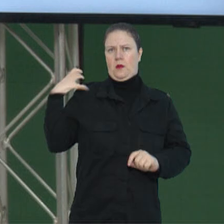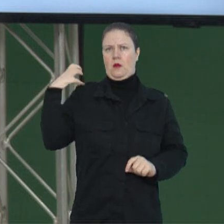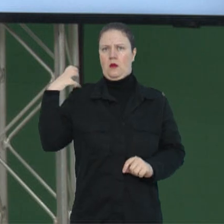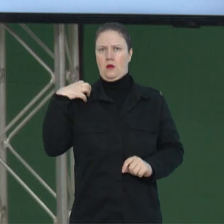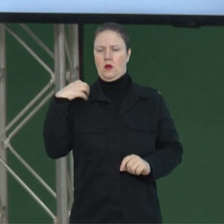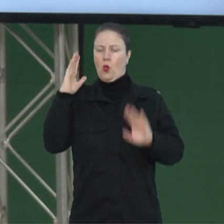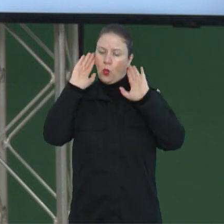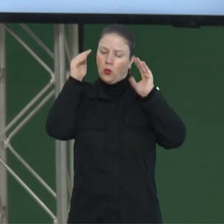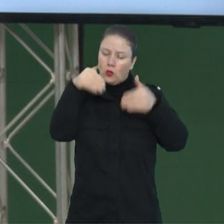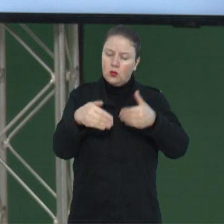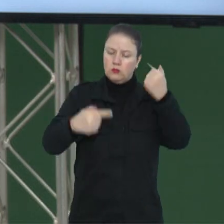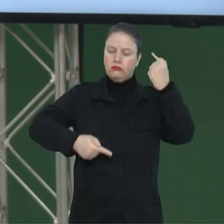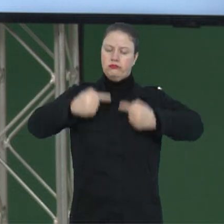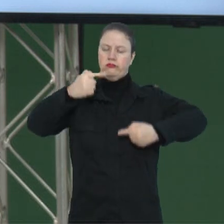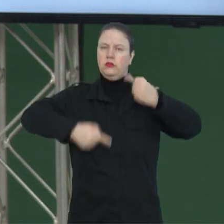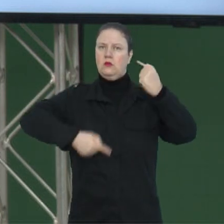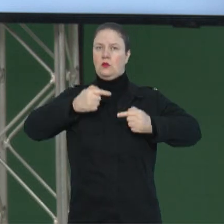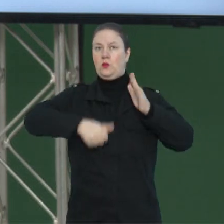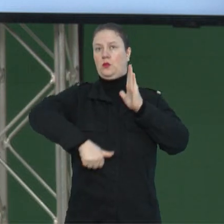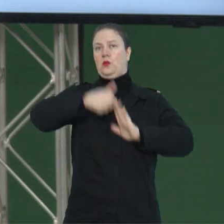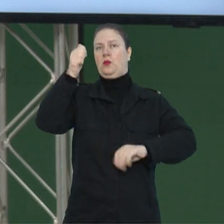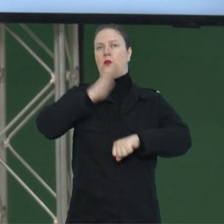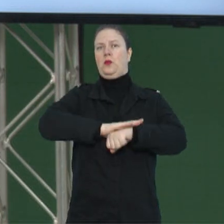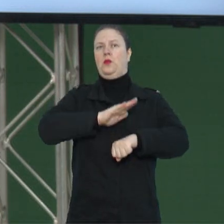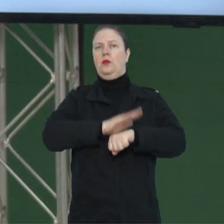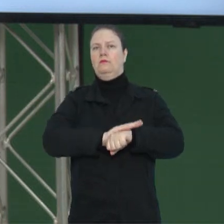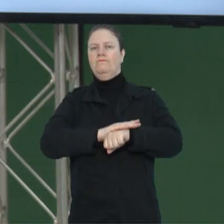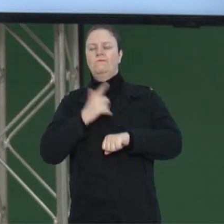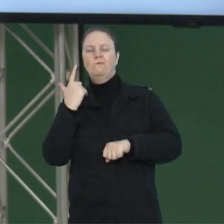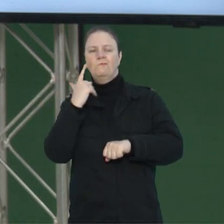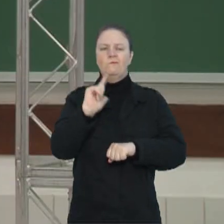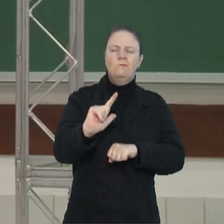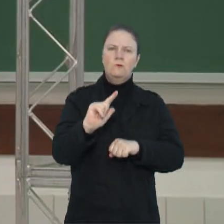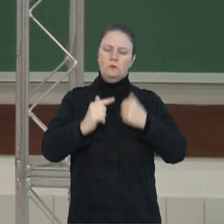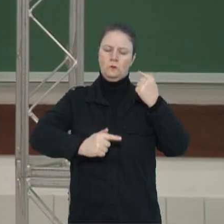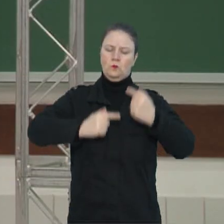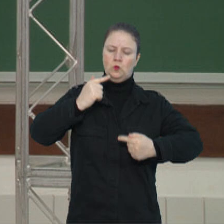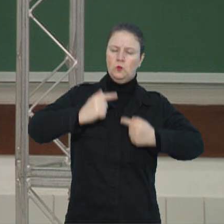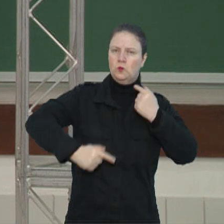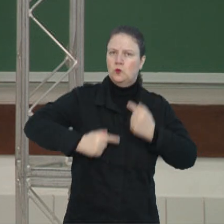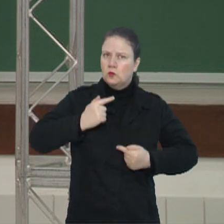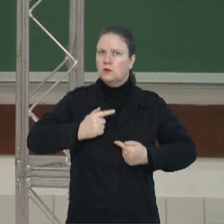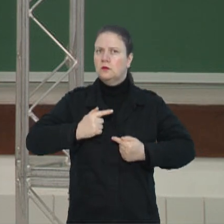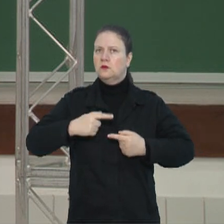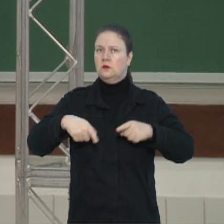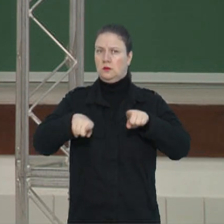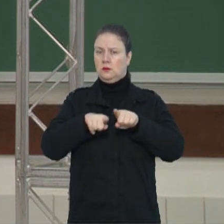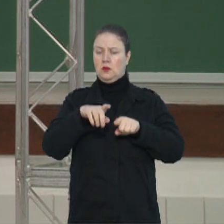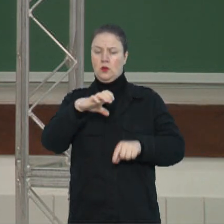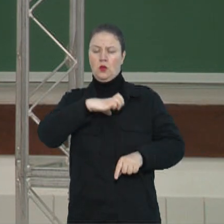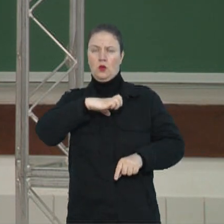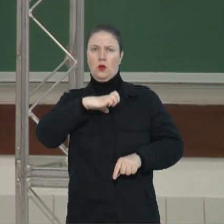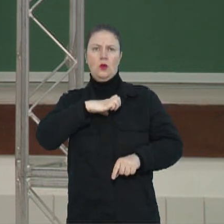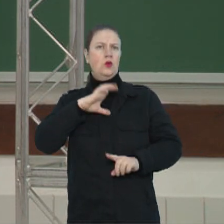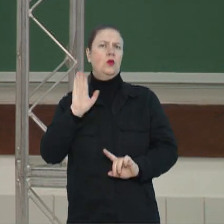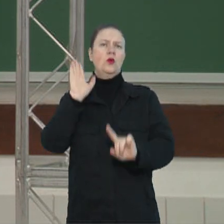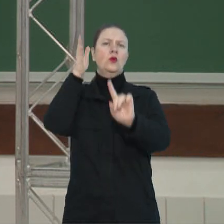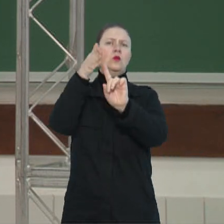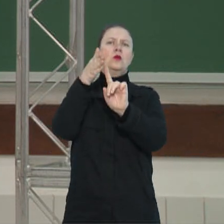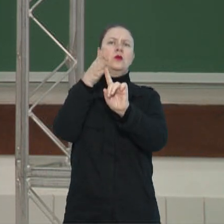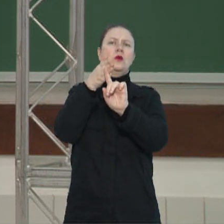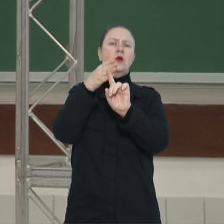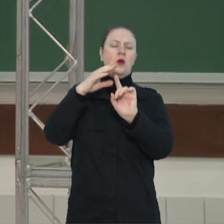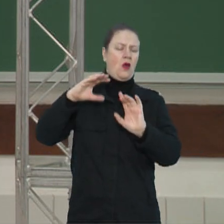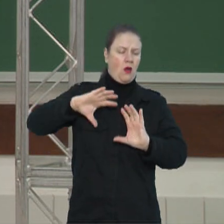disso? A ética é o primeiro passo para a gente alcançar a política. Ou seja, a ética tem uma finalidade para este mundo